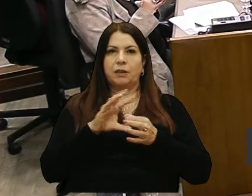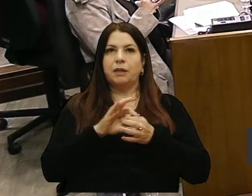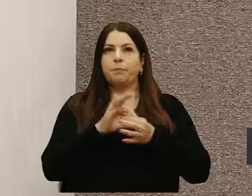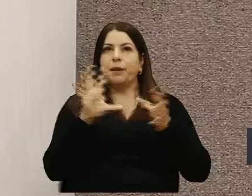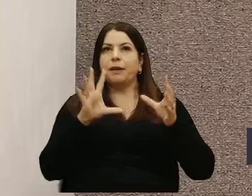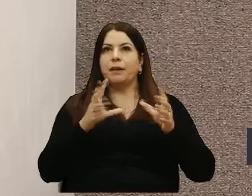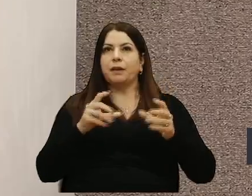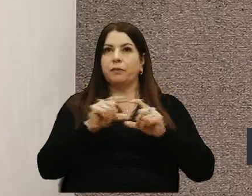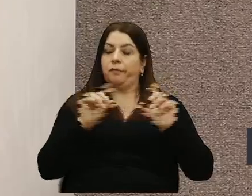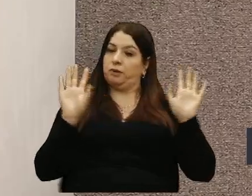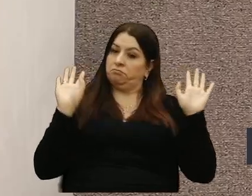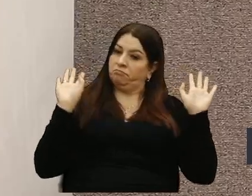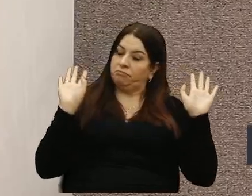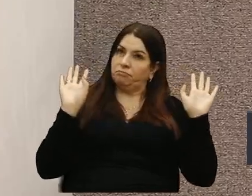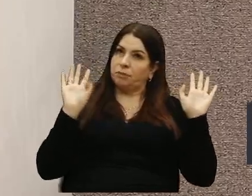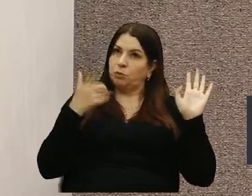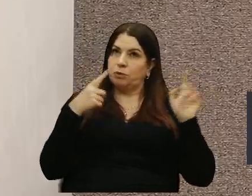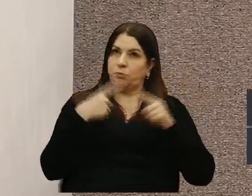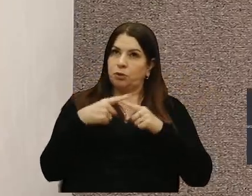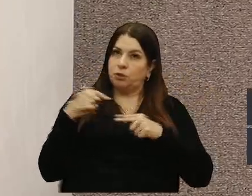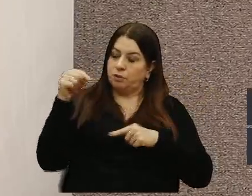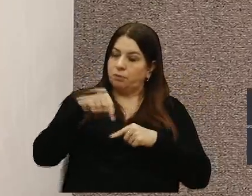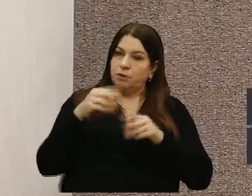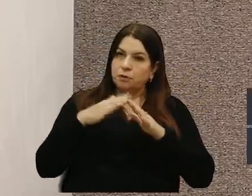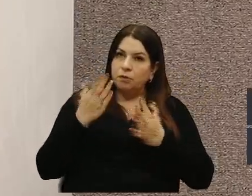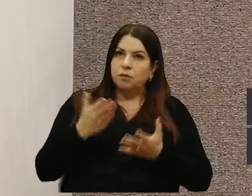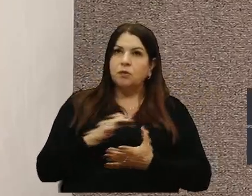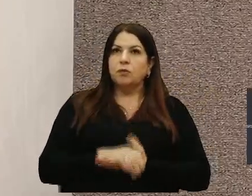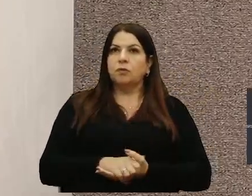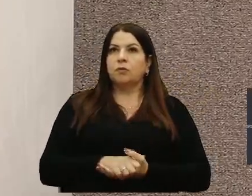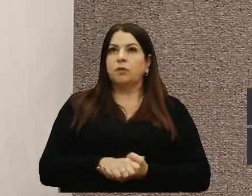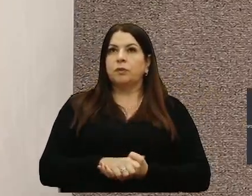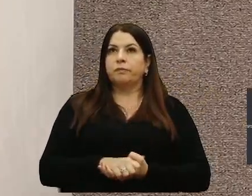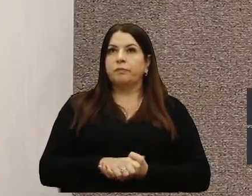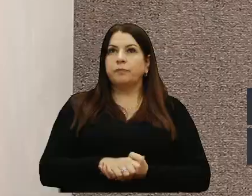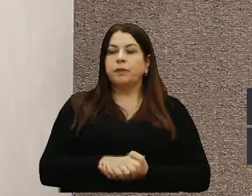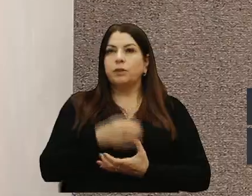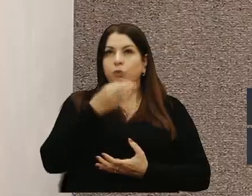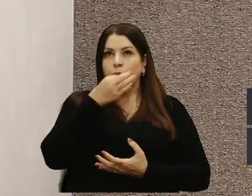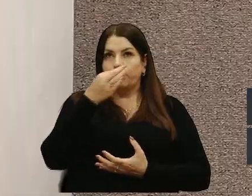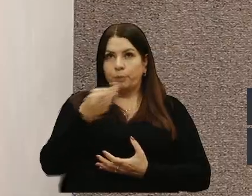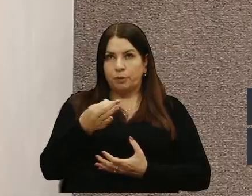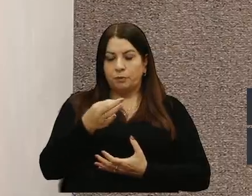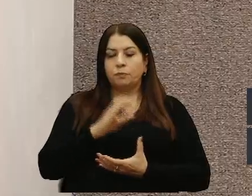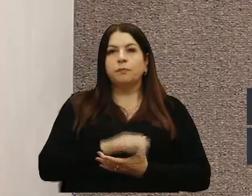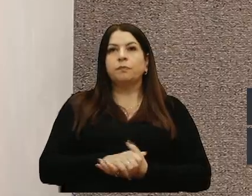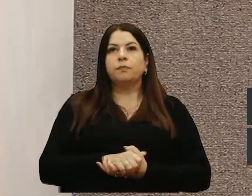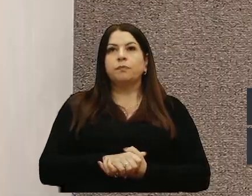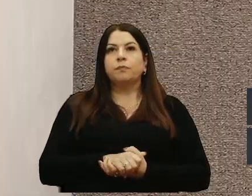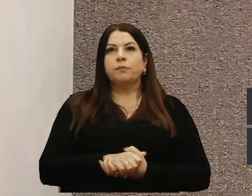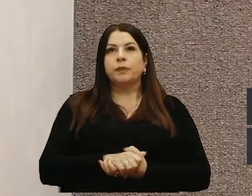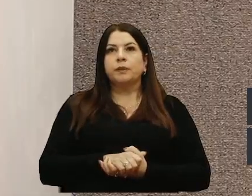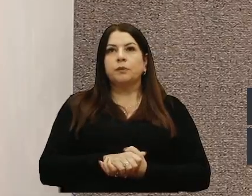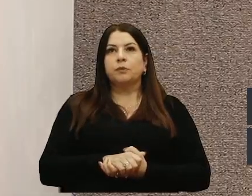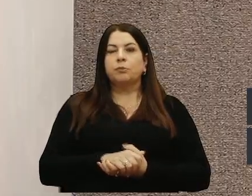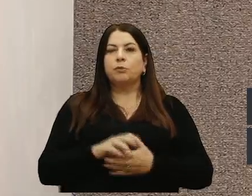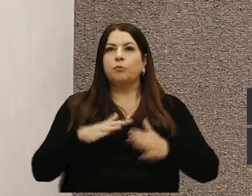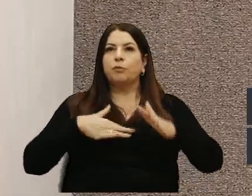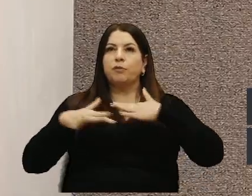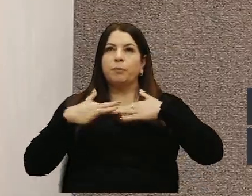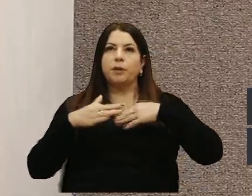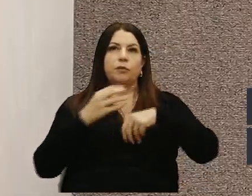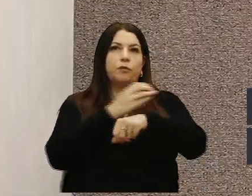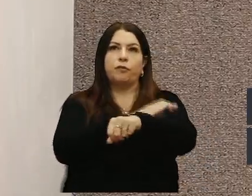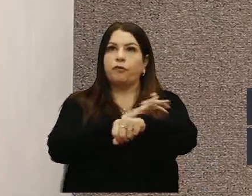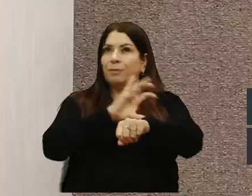frase aqui, então não tem por que nós estarmos aqui nessa casa. E a opinião com relação ao movimento feminista é